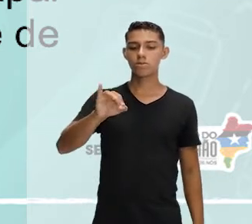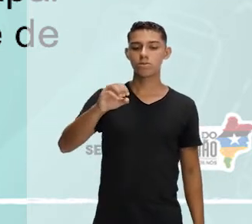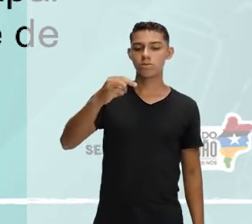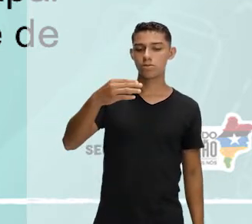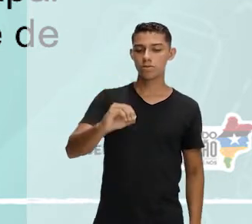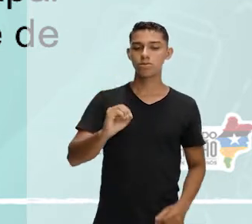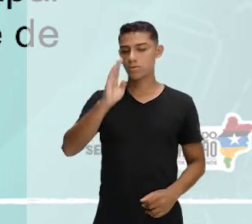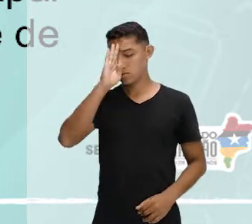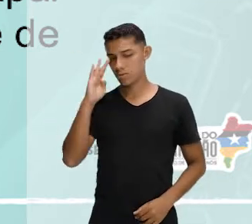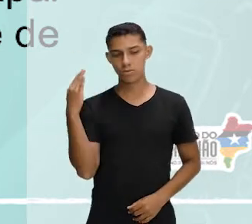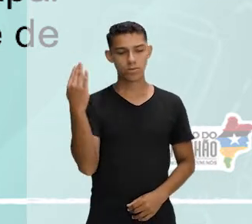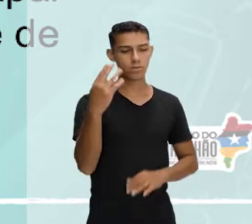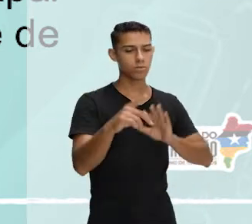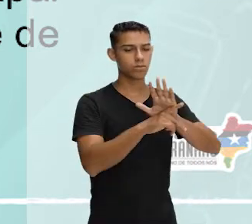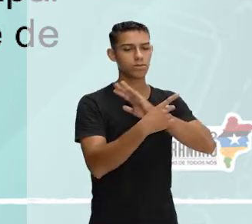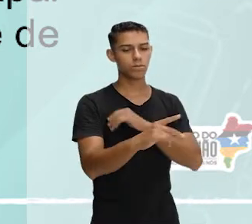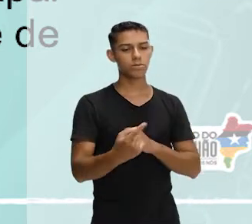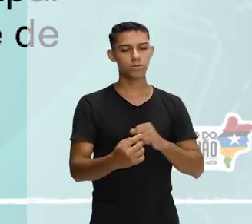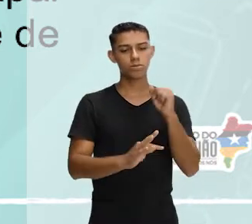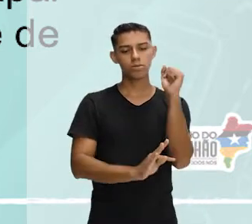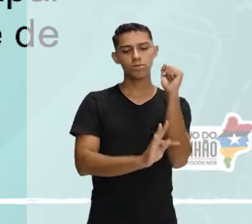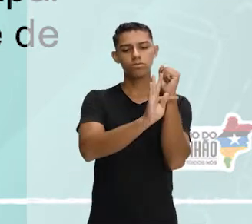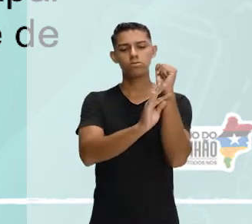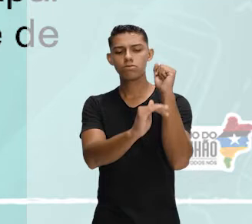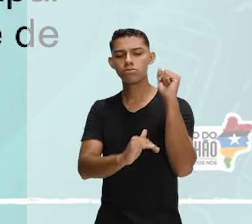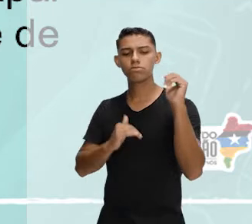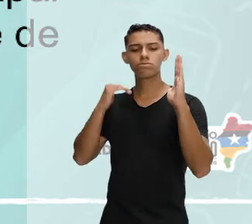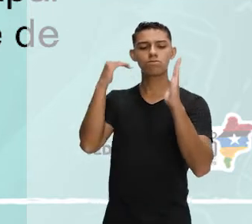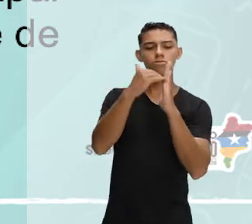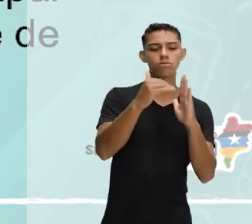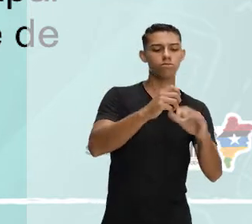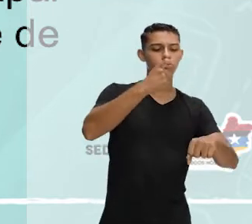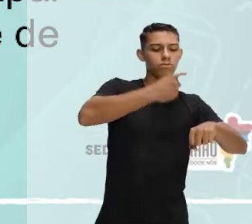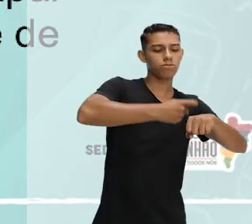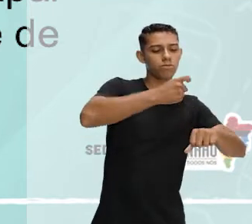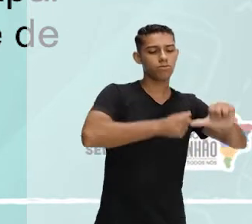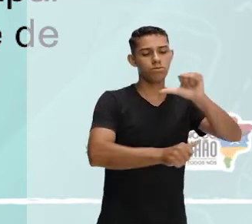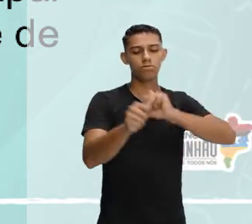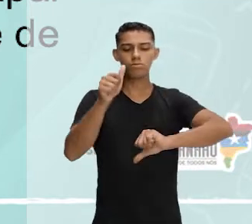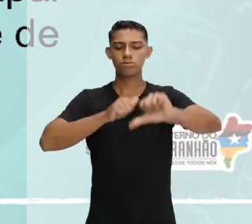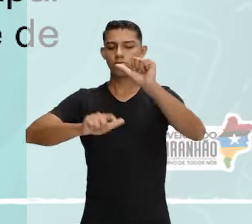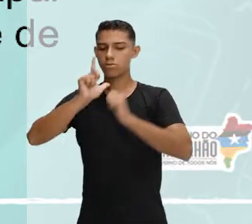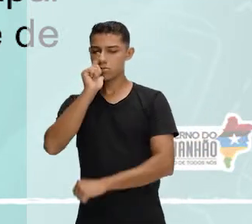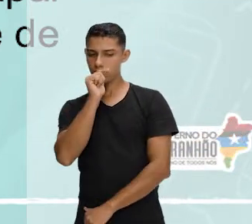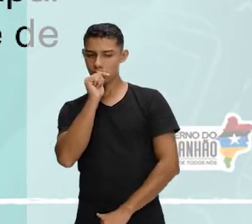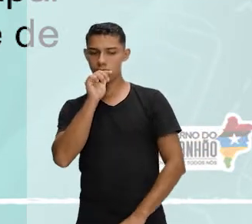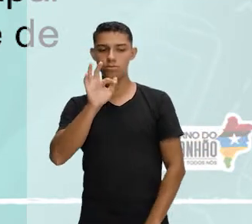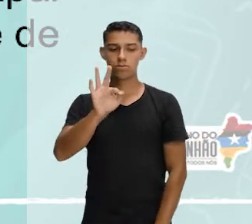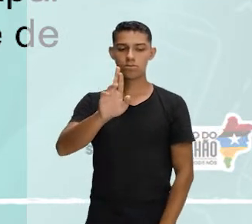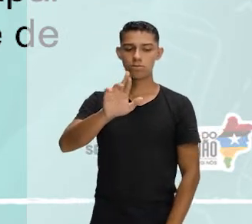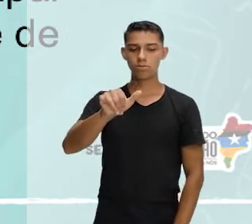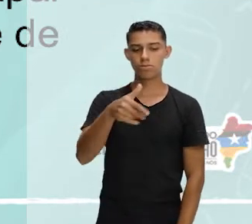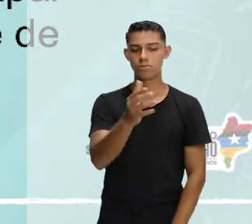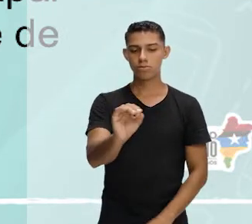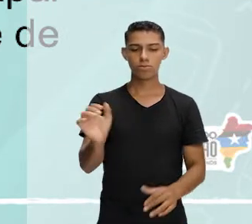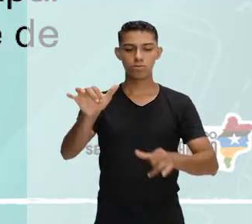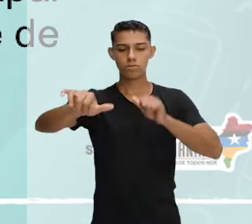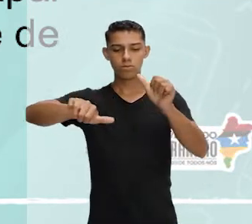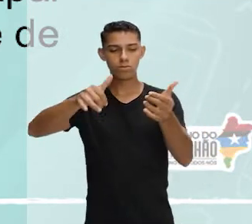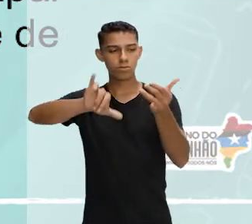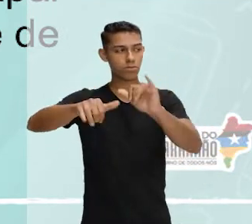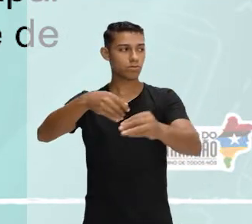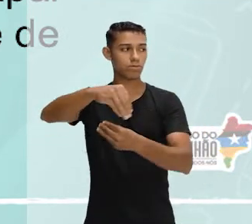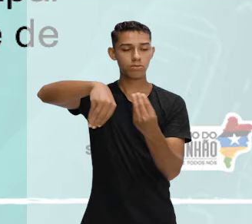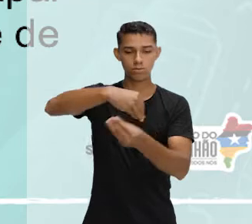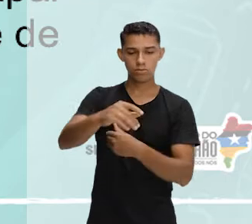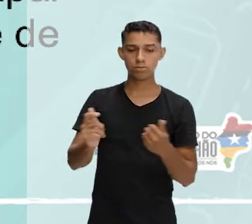alta temperatura de fusão. Fusão, passar do estado sólido para o estado líquido. Os metais, eles apresentam uma temperatura